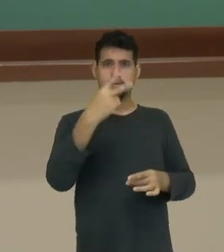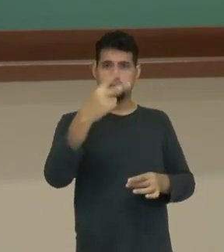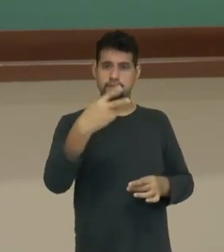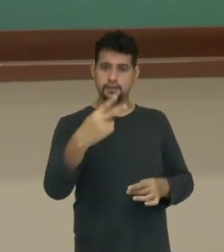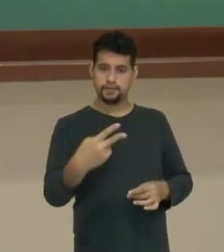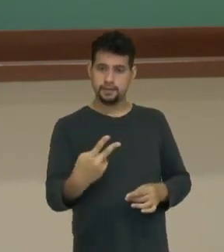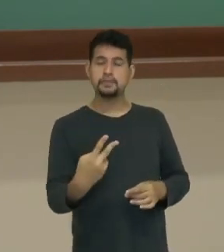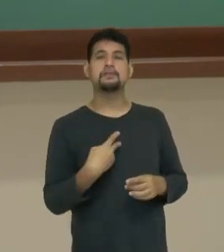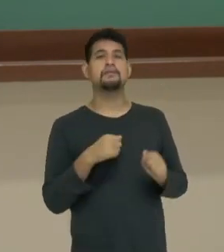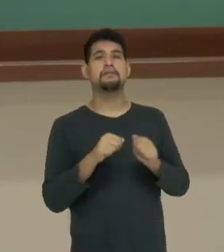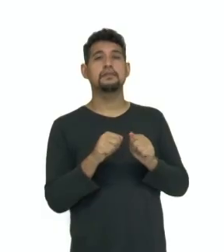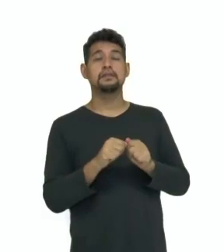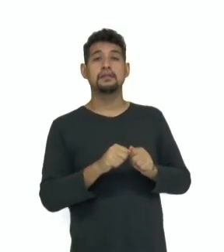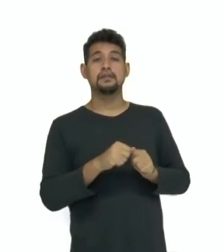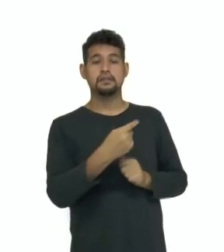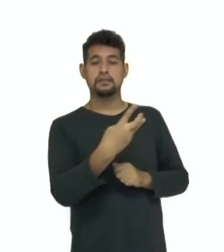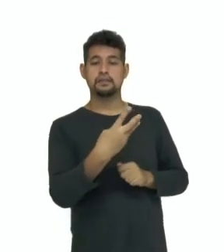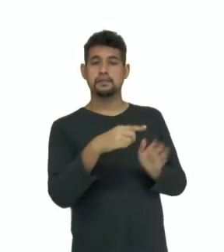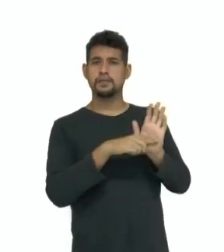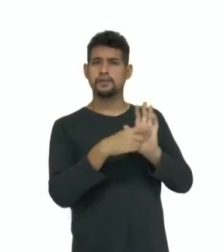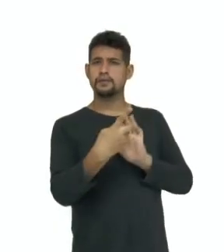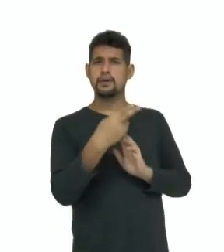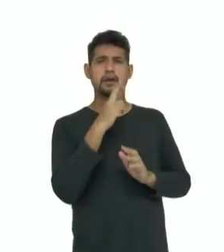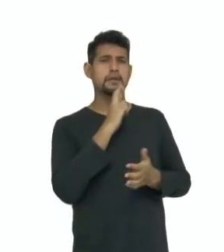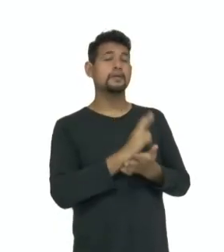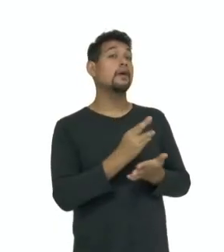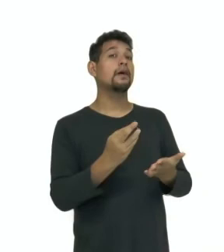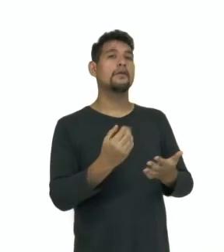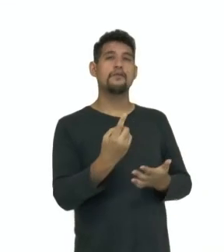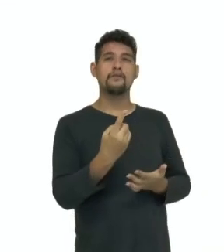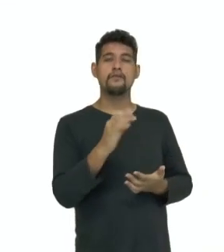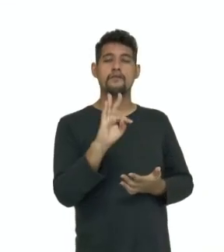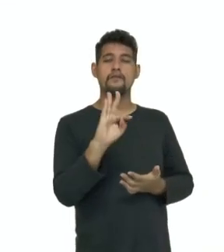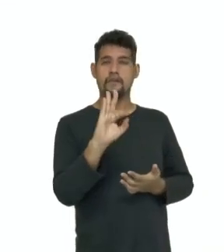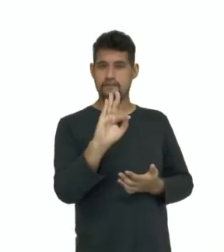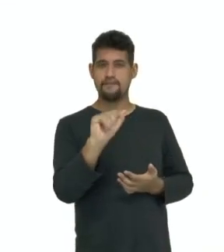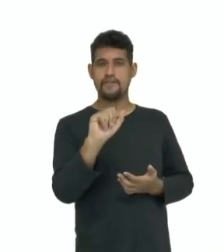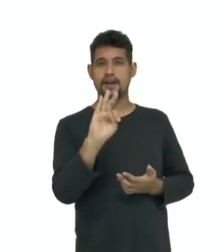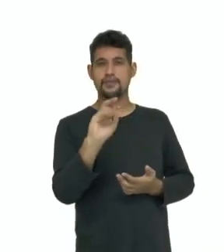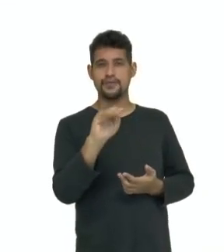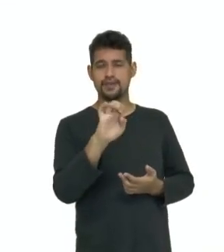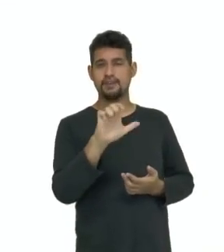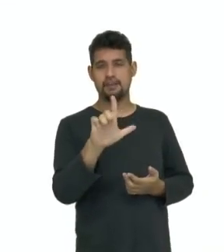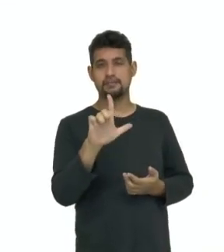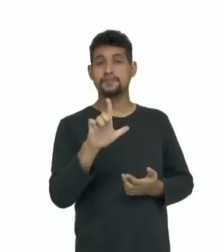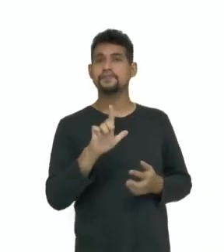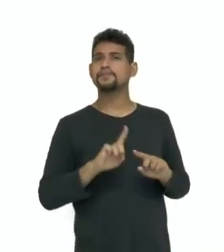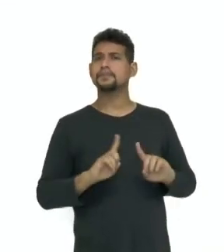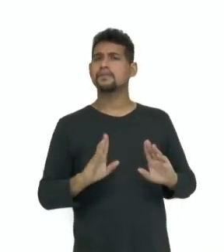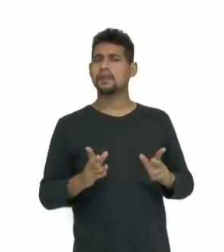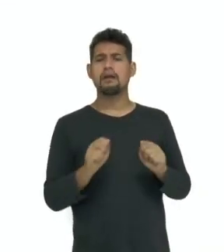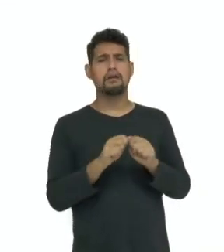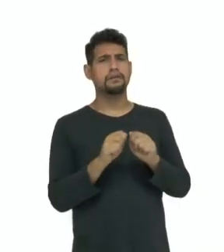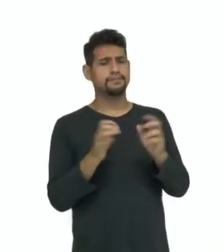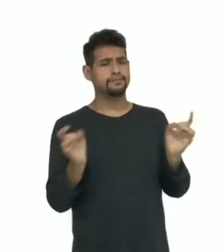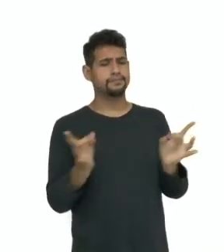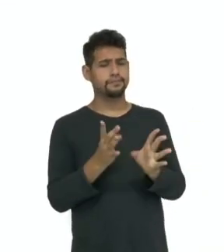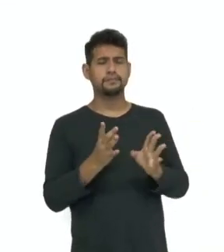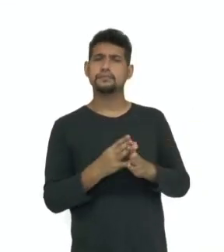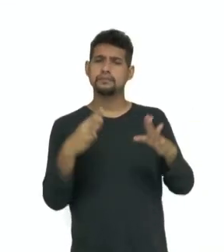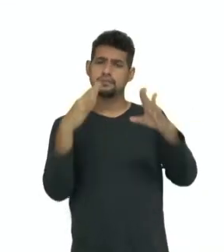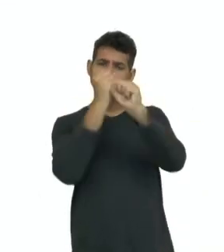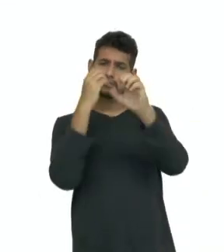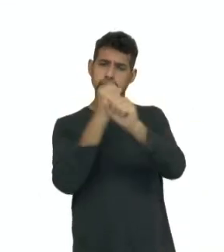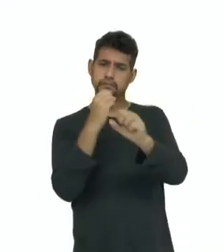vou fazer 3 menos 2, 1 fatorial, sobre 3 fatorial. Então, fazendo aí a